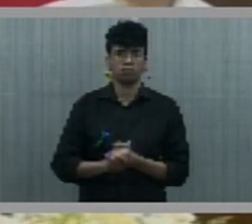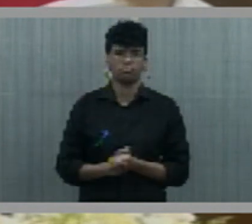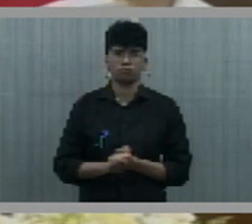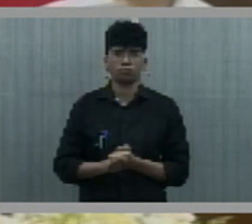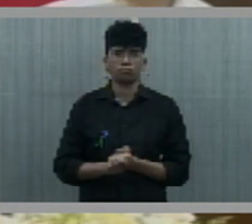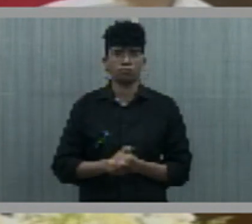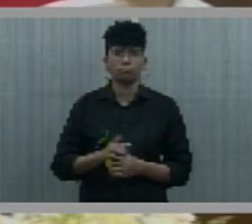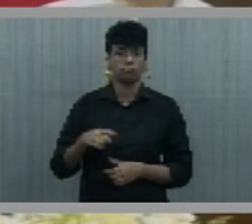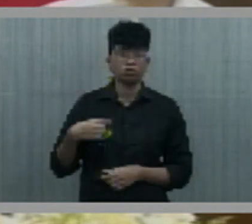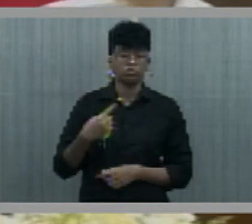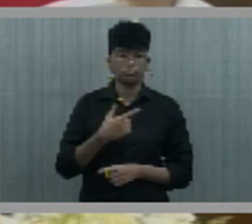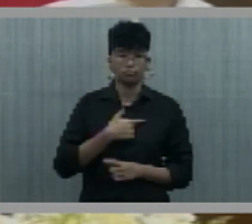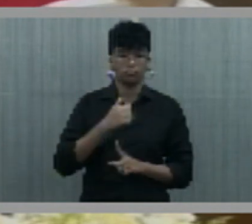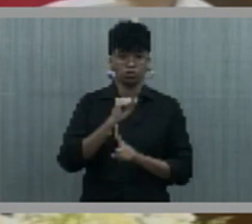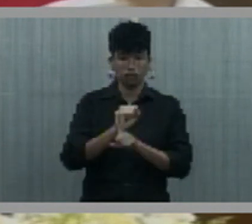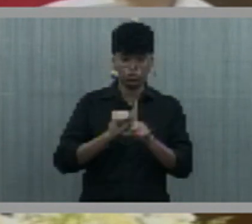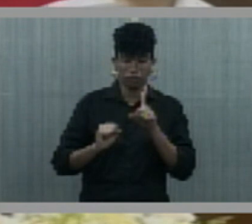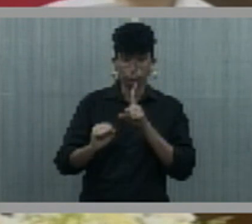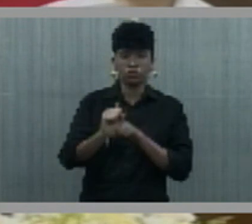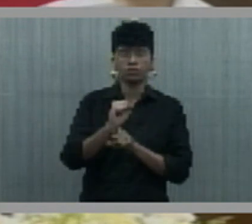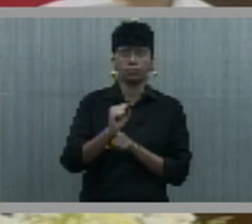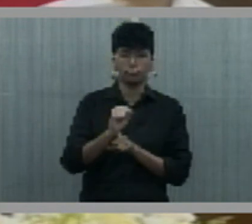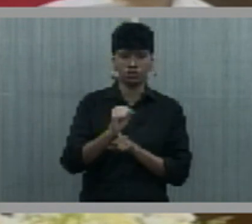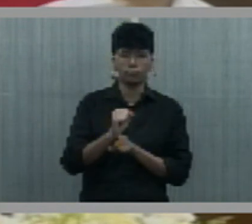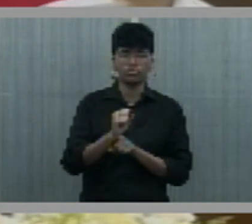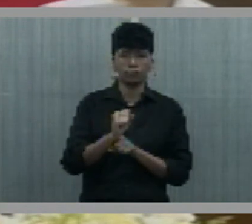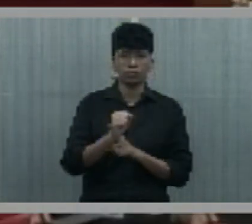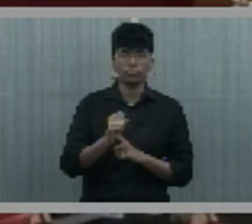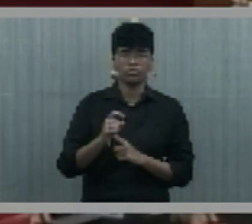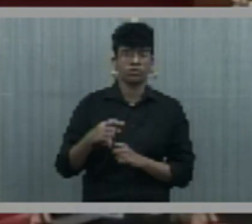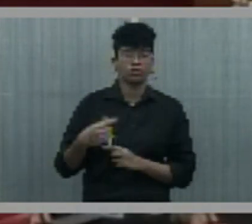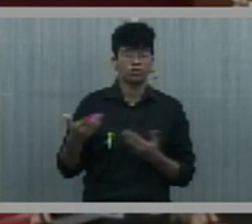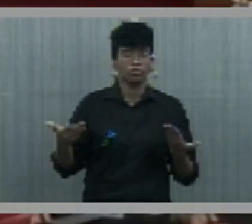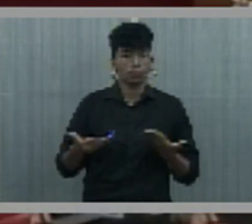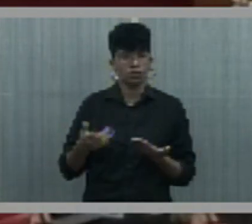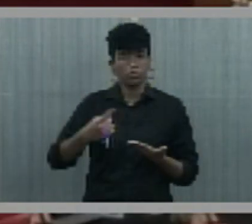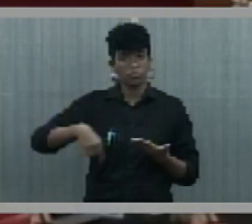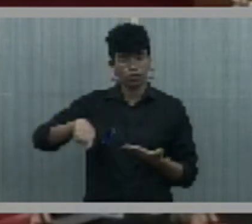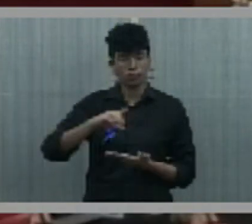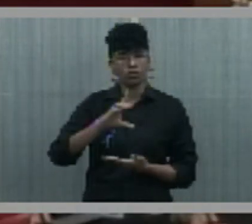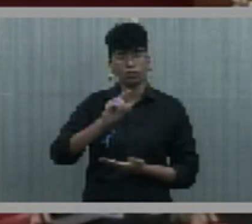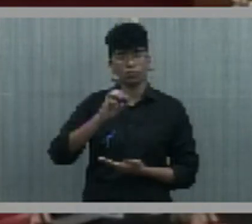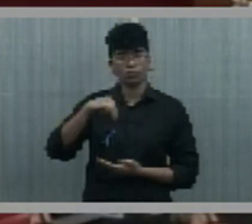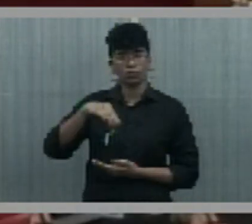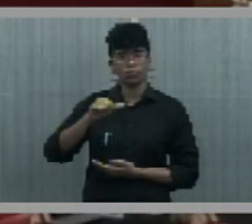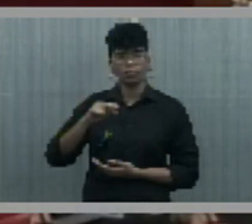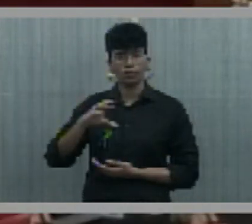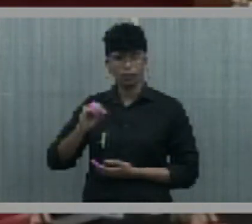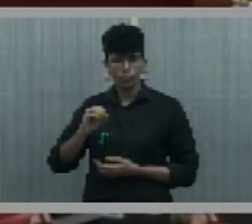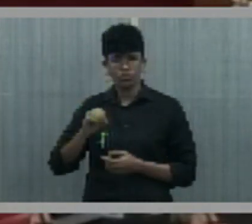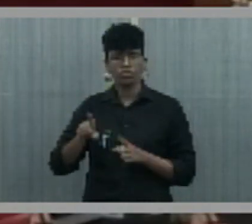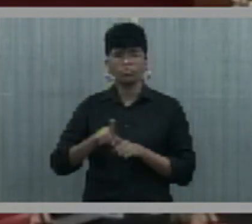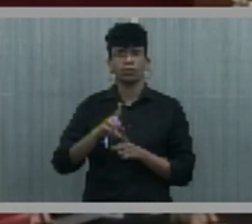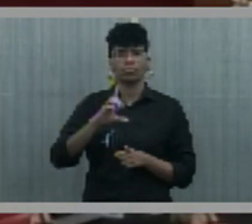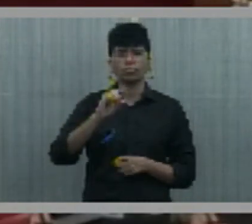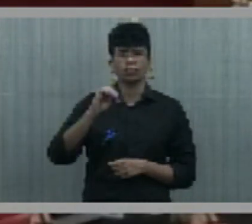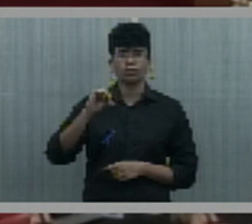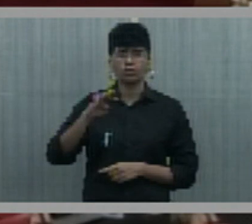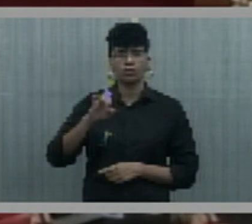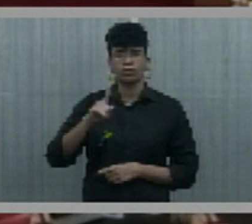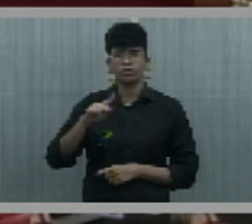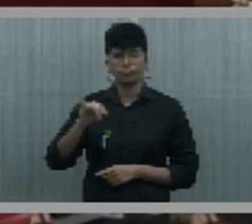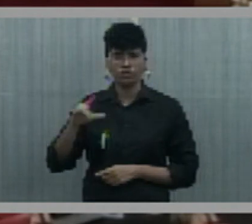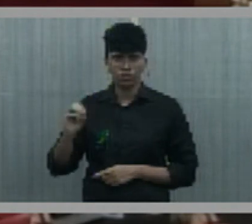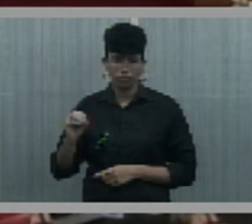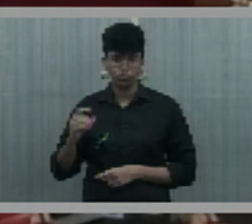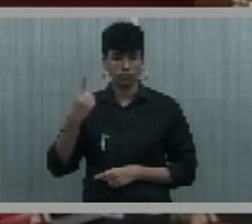em nossa sociedade. Aos nossos homenageados, Dom Marcos Tavoni, Dom Edvaldo Andrade,